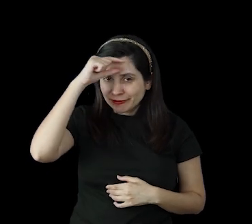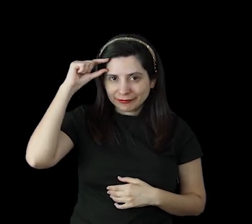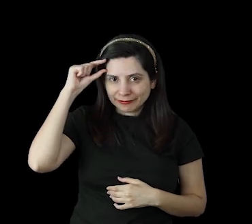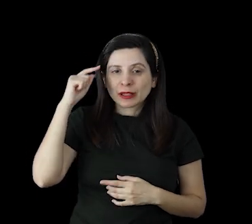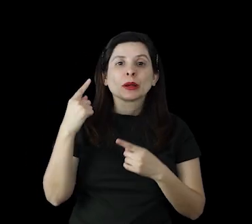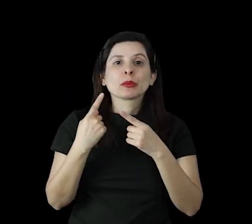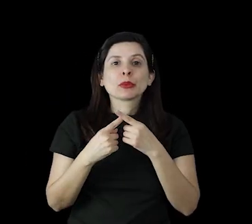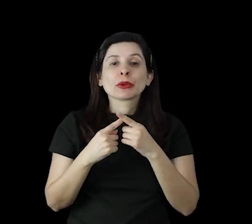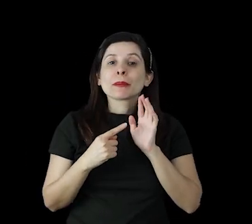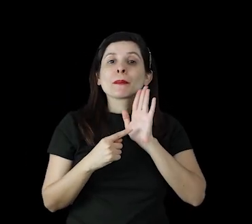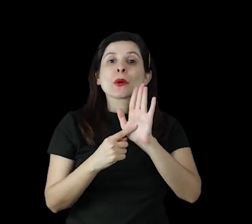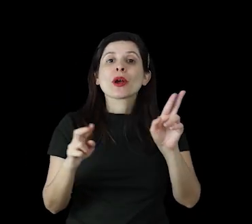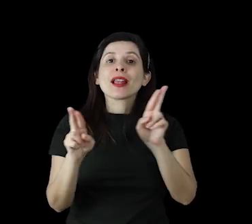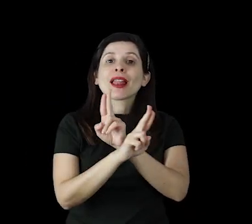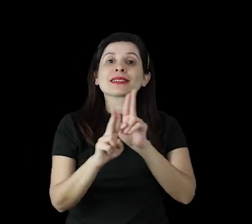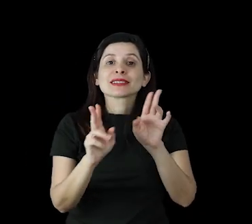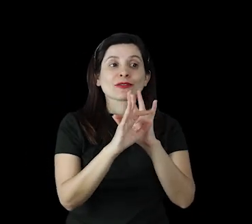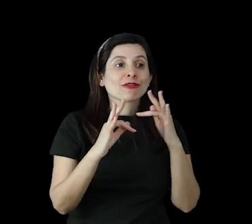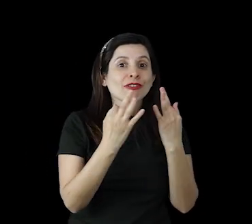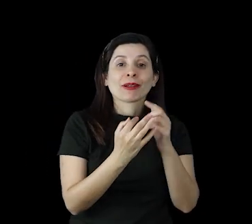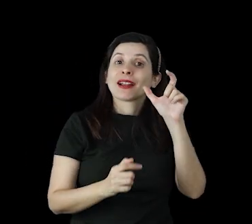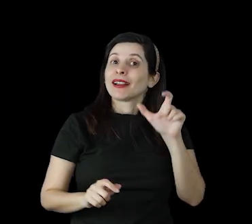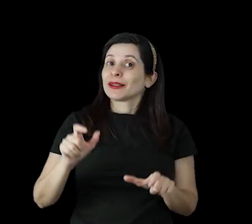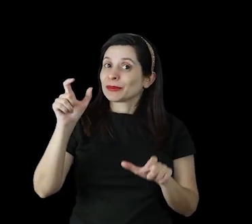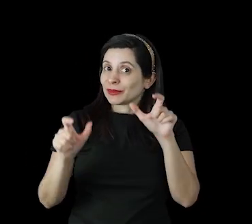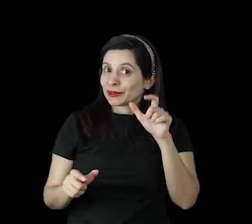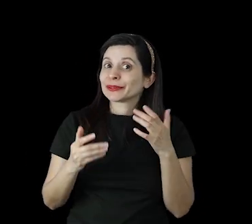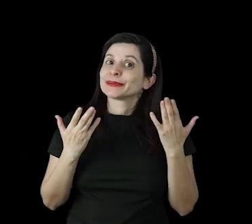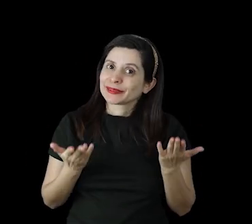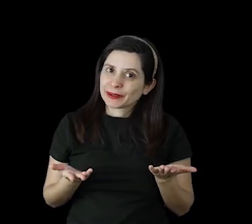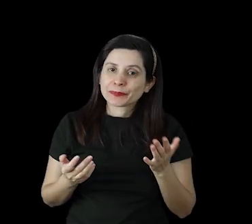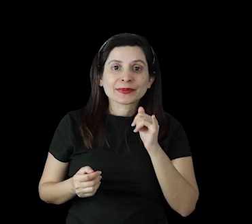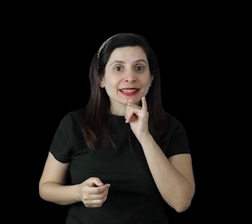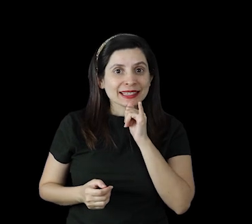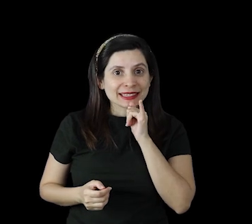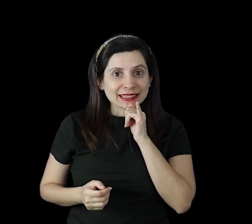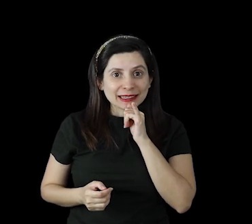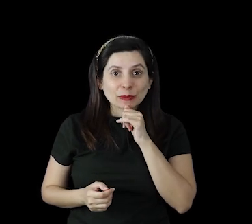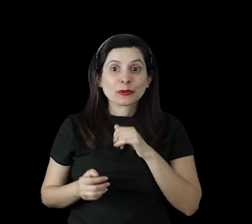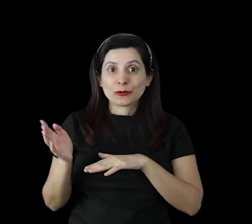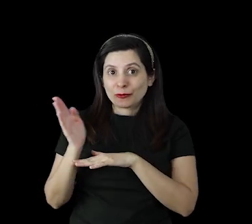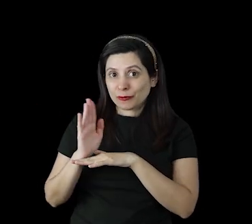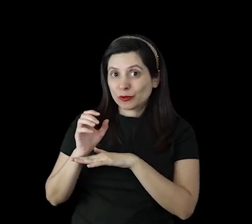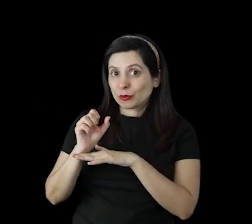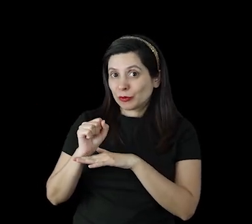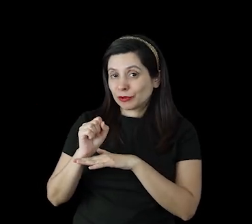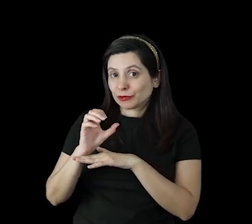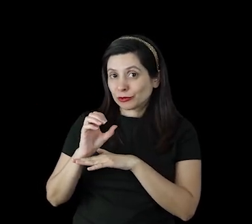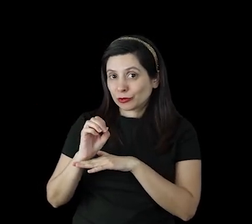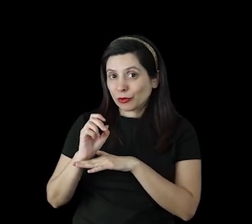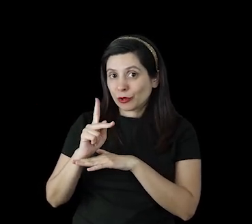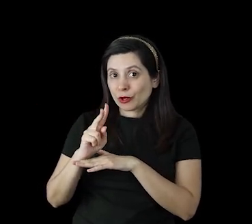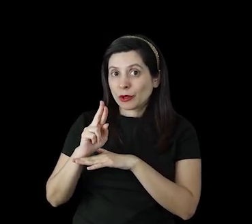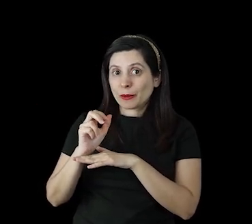ele traz relações familiares e de pessoas, né? Por exemplo, em Sopranos, a gente tem um protagonista que